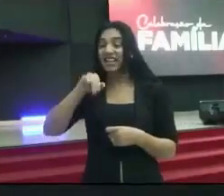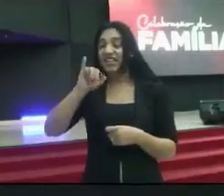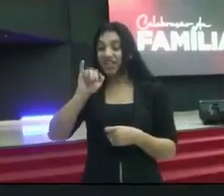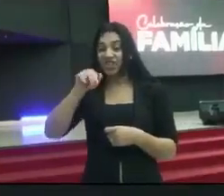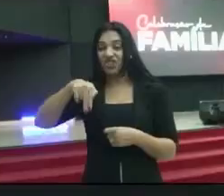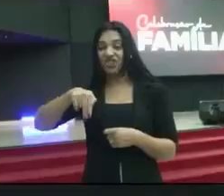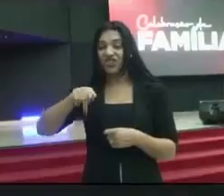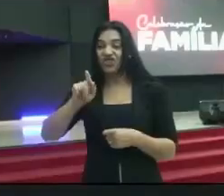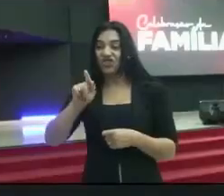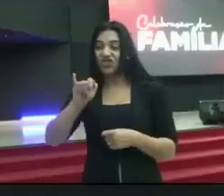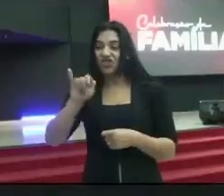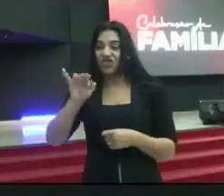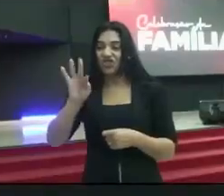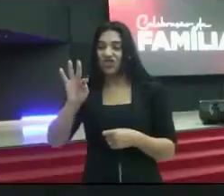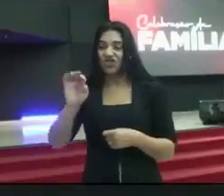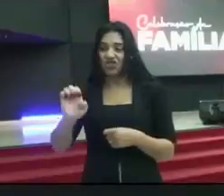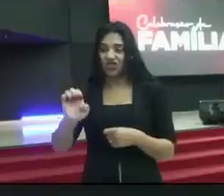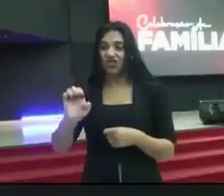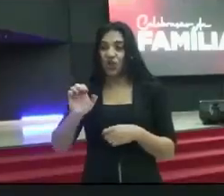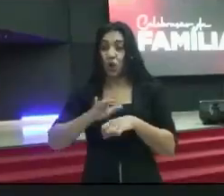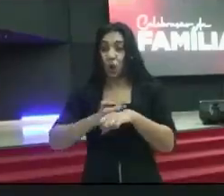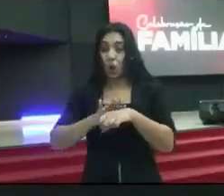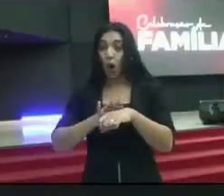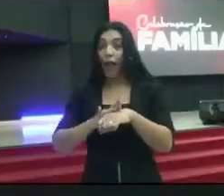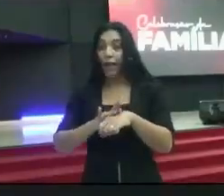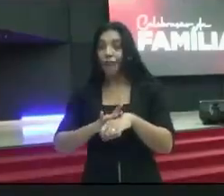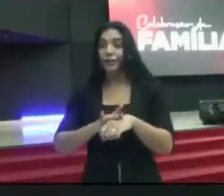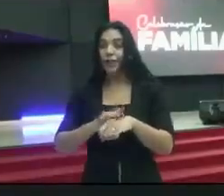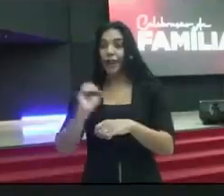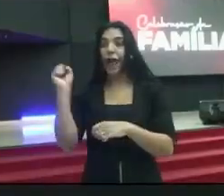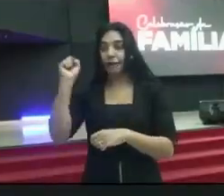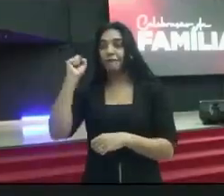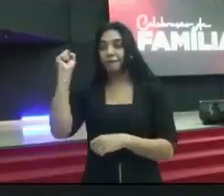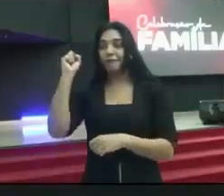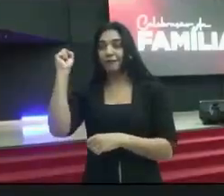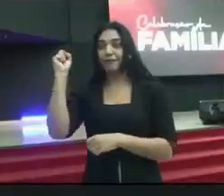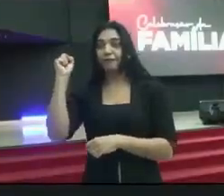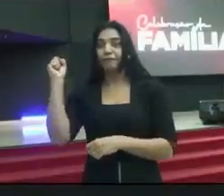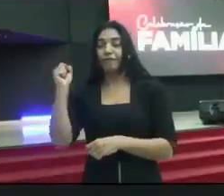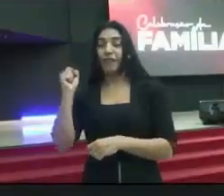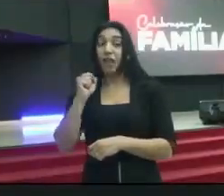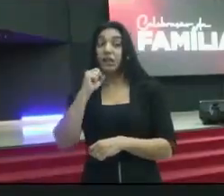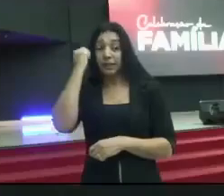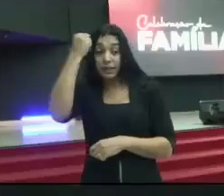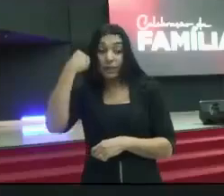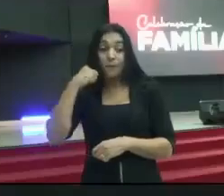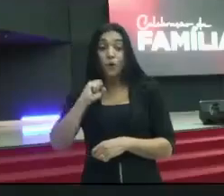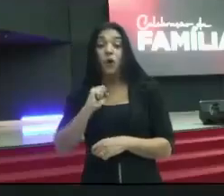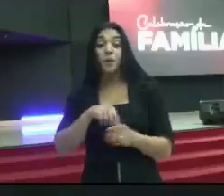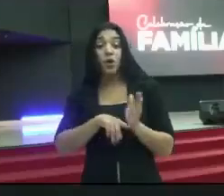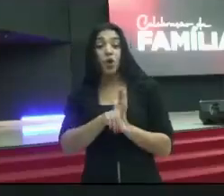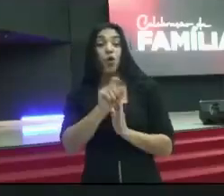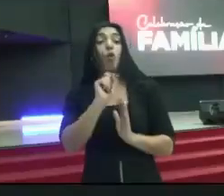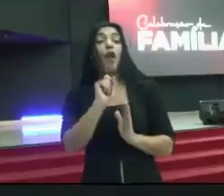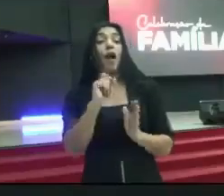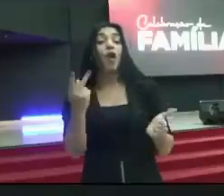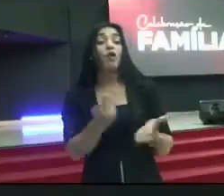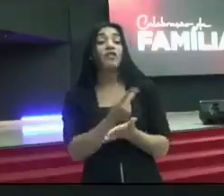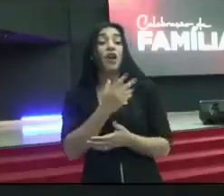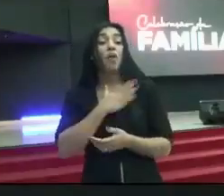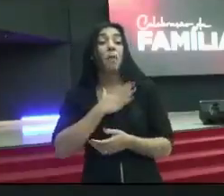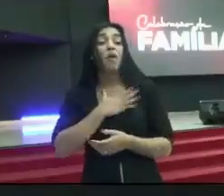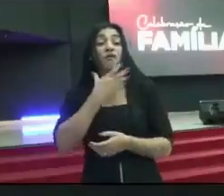E ele foi levado para um quarto, a enfermeira entrou, a Simone, eu não estava lá, a Simone perguntou, o que pode acontecer com meu